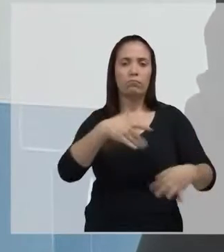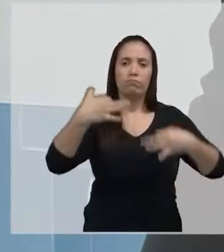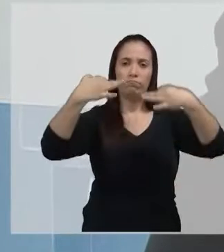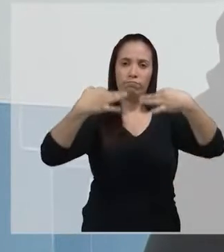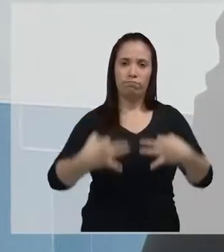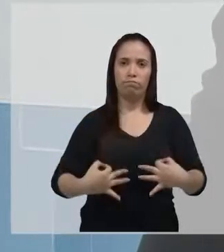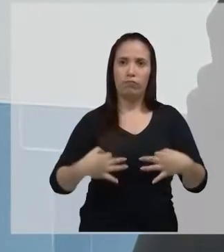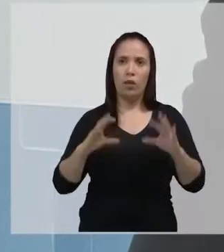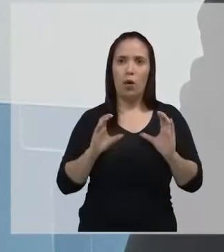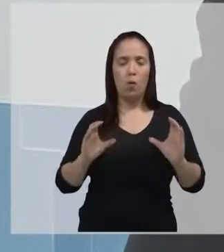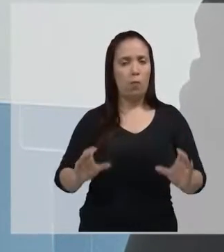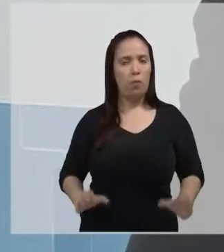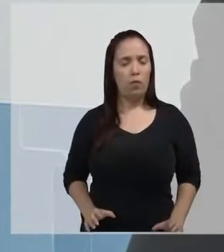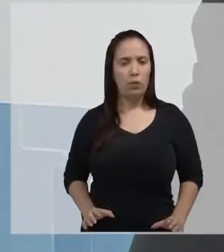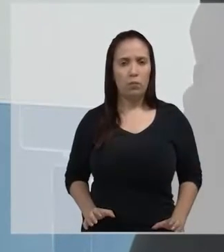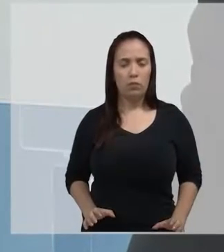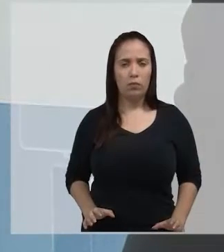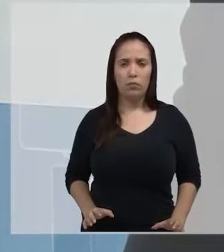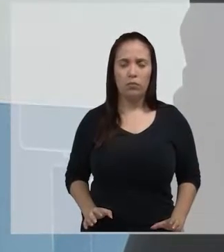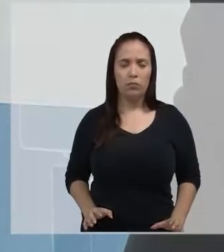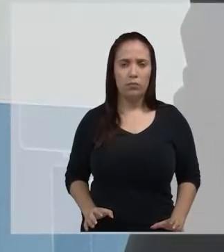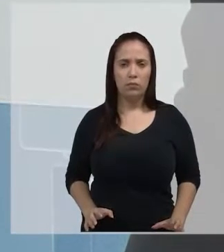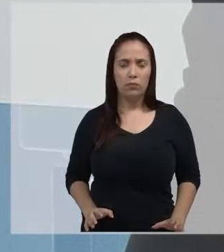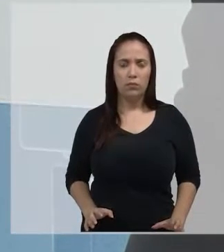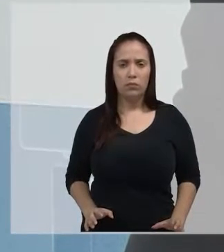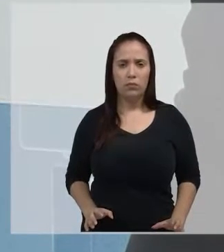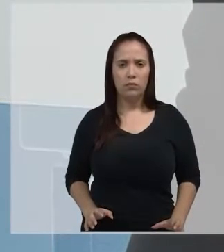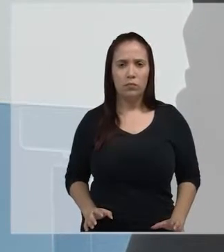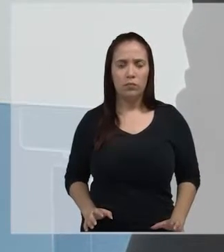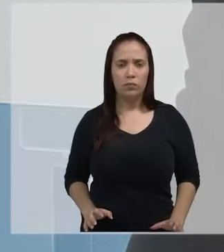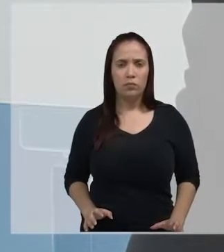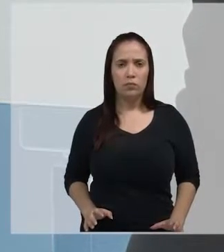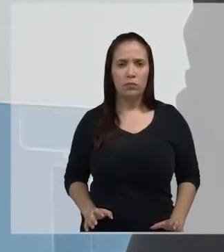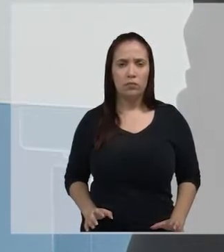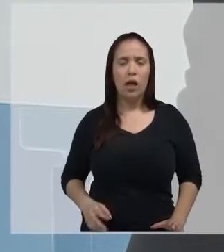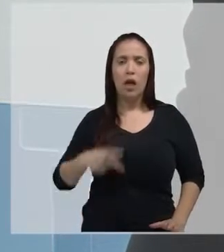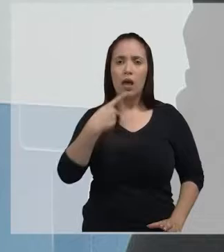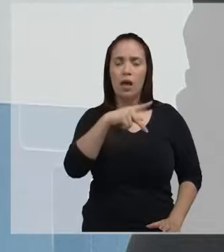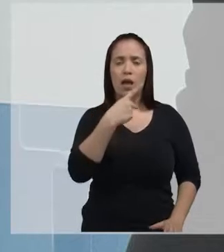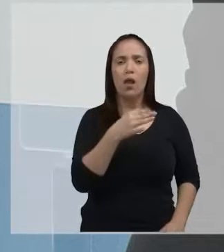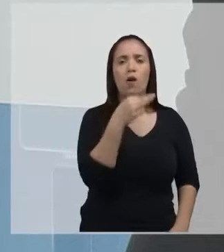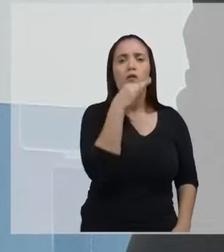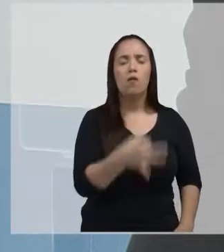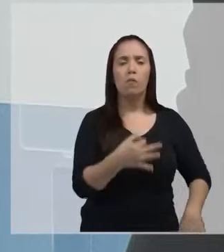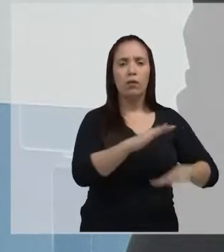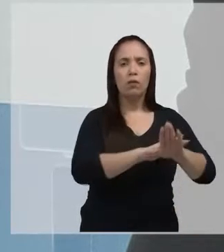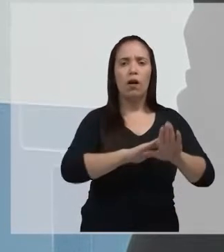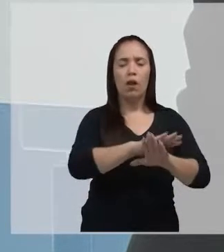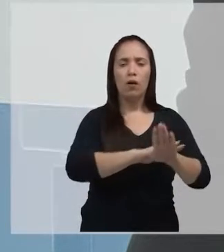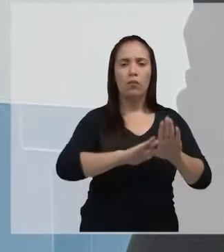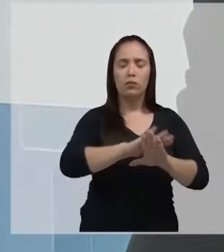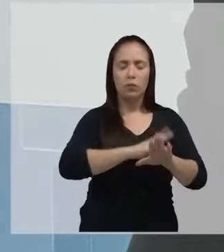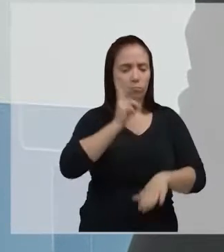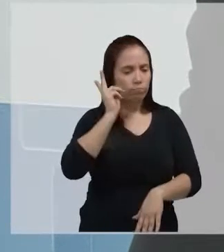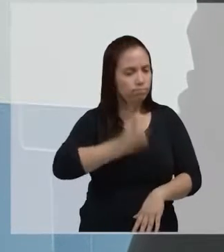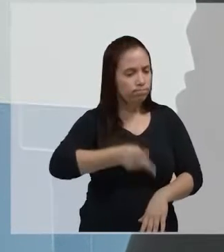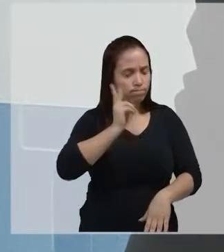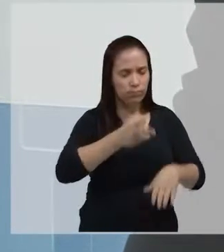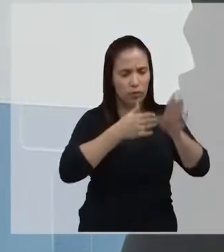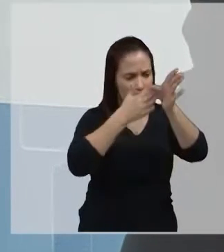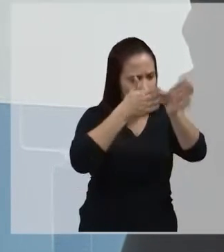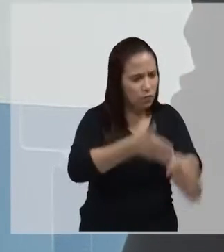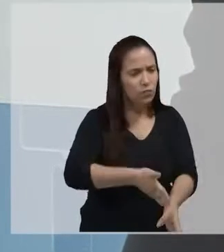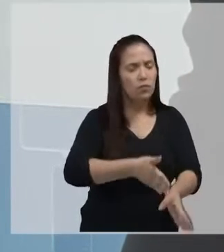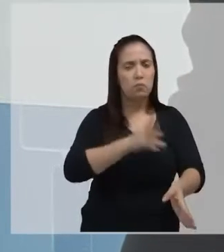cara que nunca abriu mão de nenhum dos ideais para o qual o Partido do Trabalhador